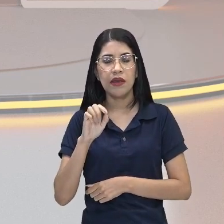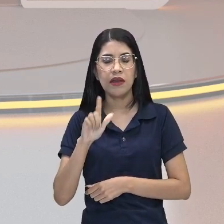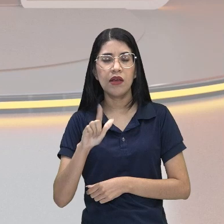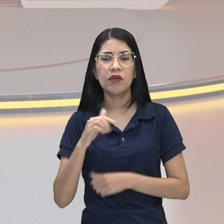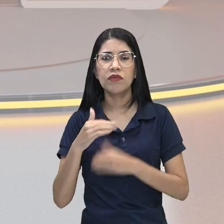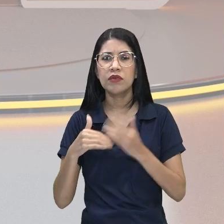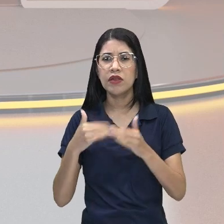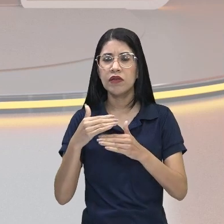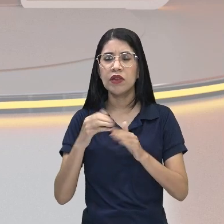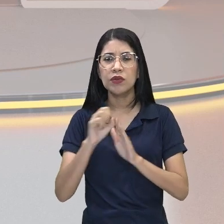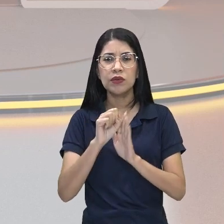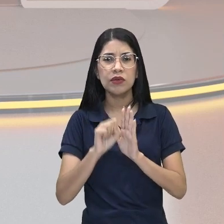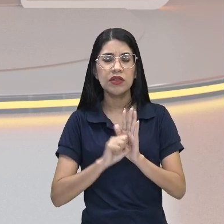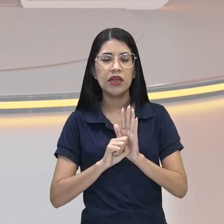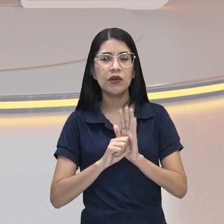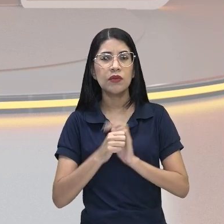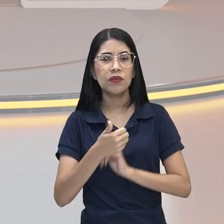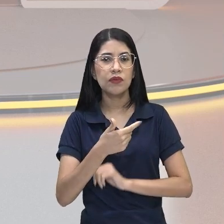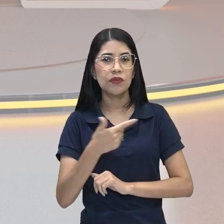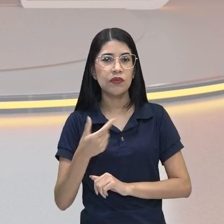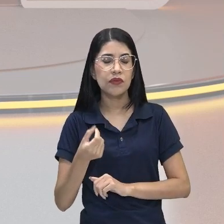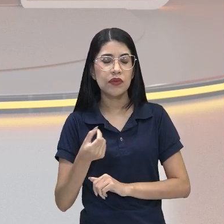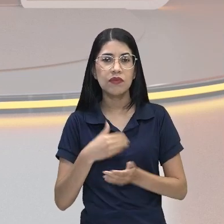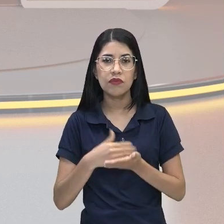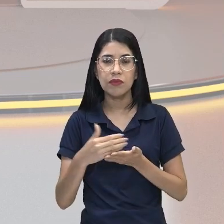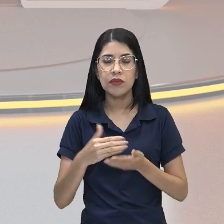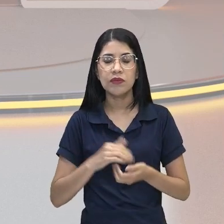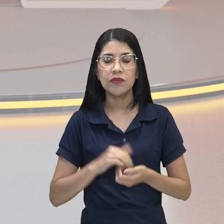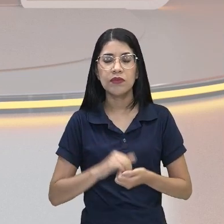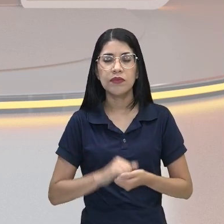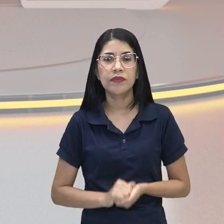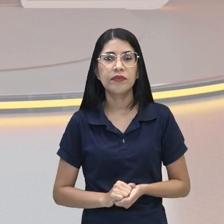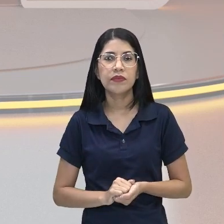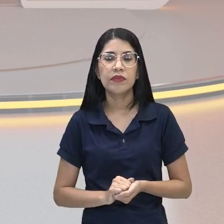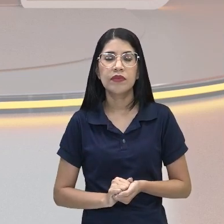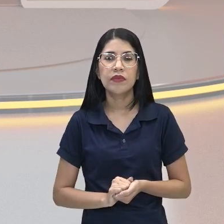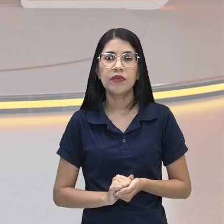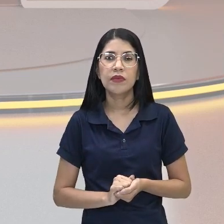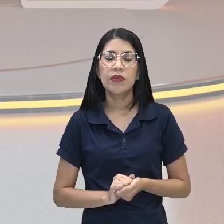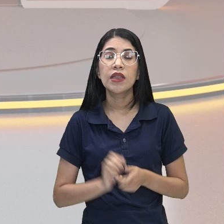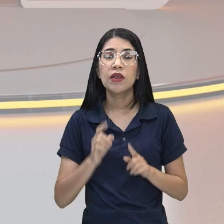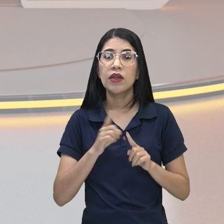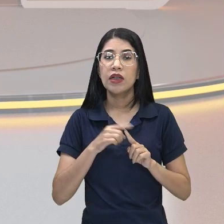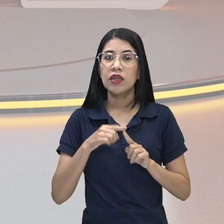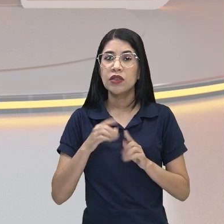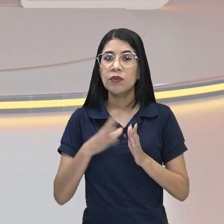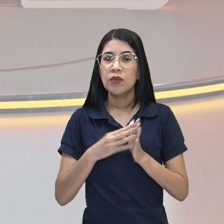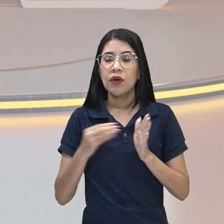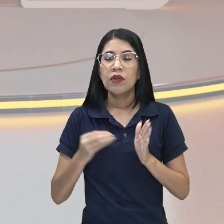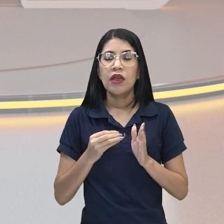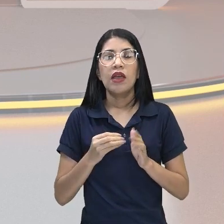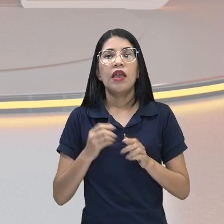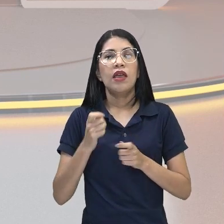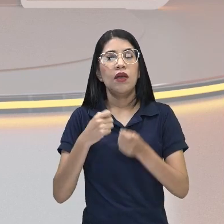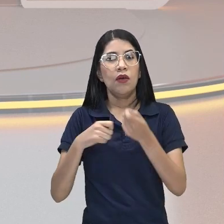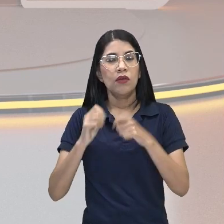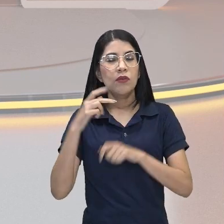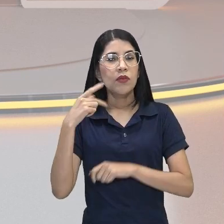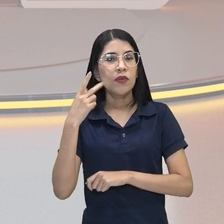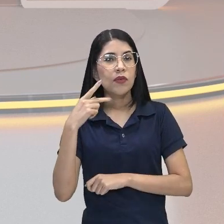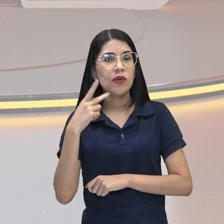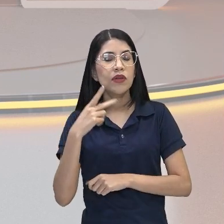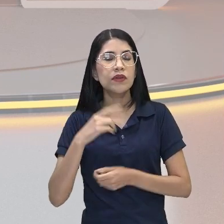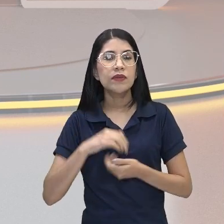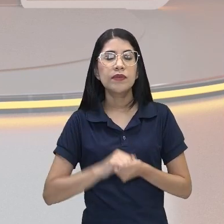no final do século XX. Esse modelo é um modelo político-econômico, essa visão,